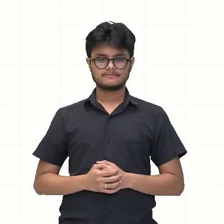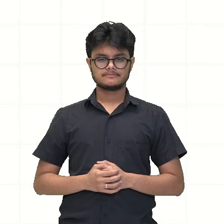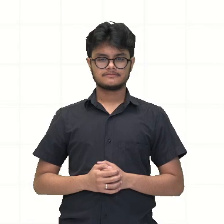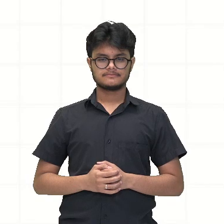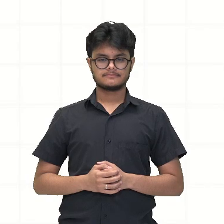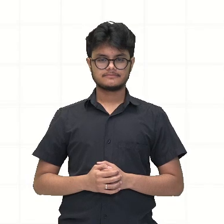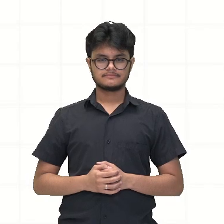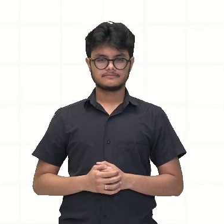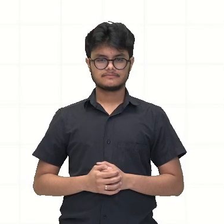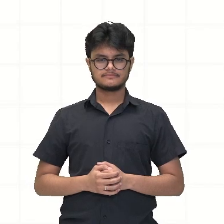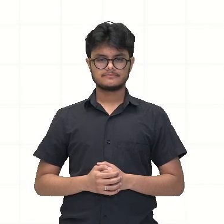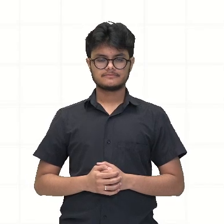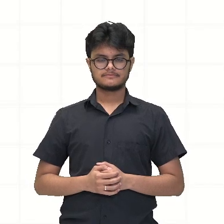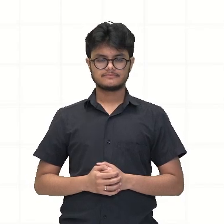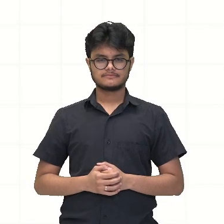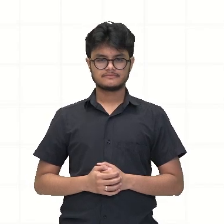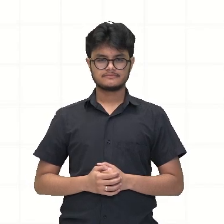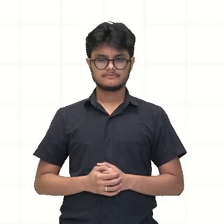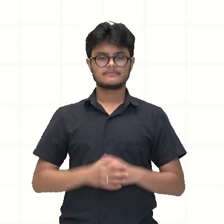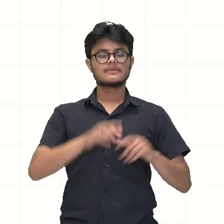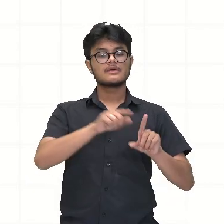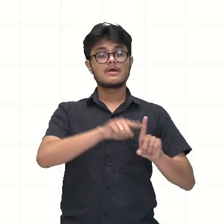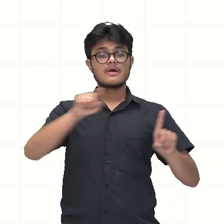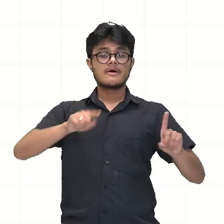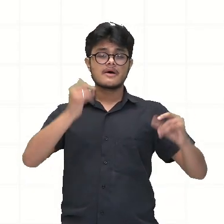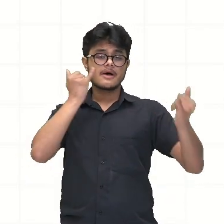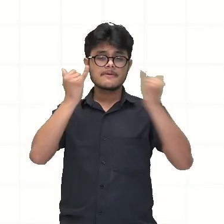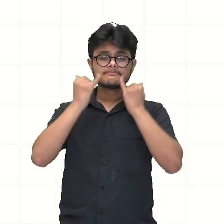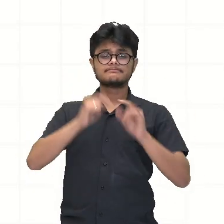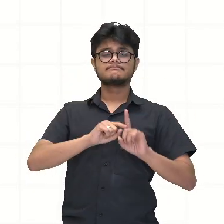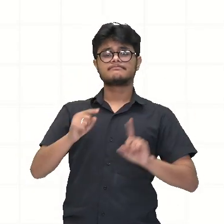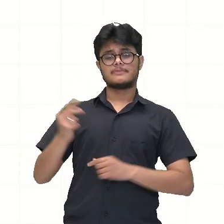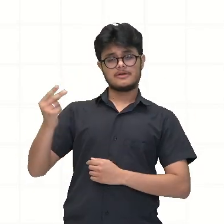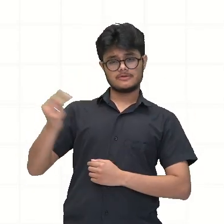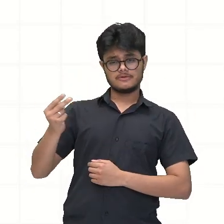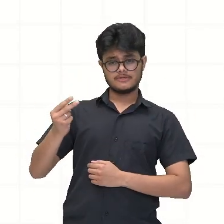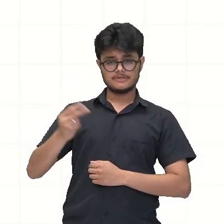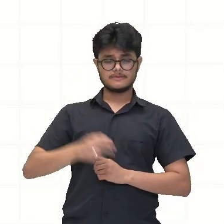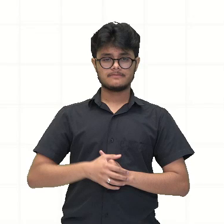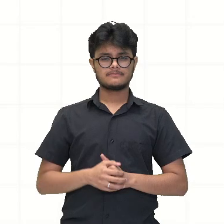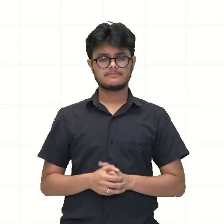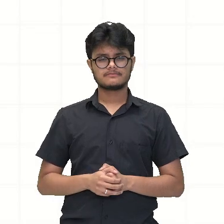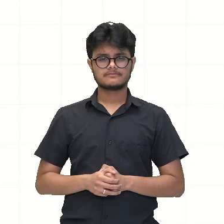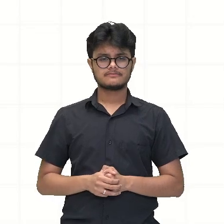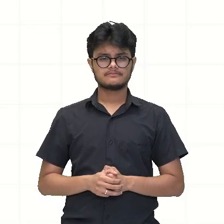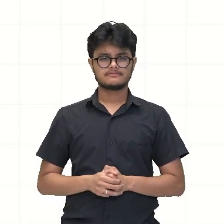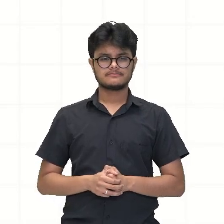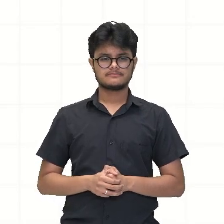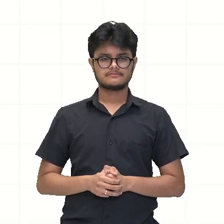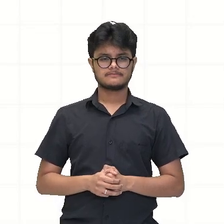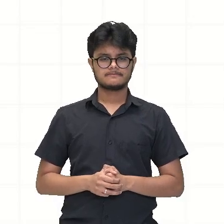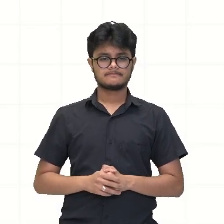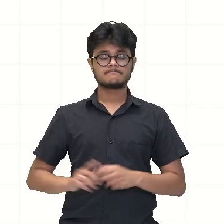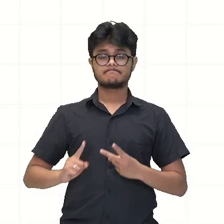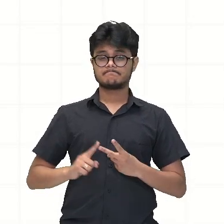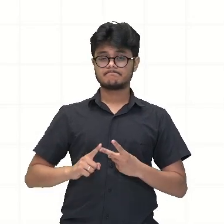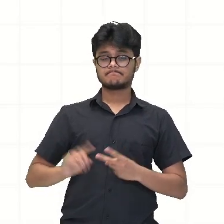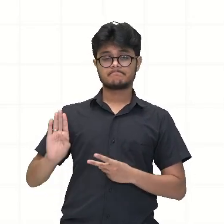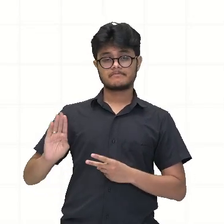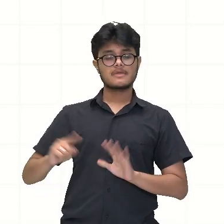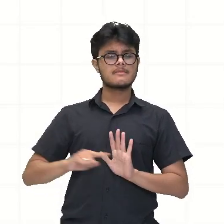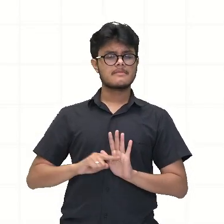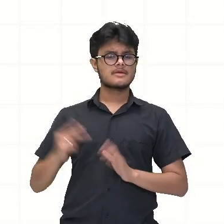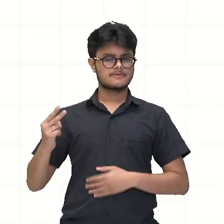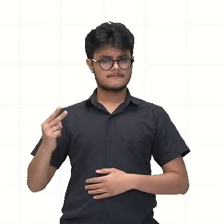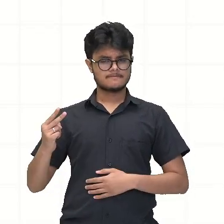desse gráfico, pode-se afirmar que a raiz da função é 2. O valor do coeficiente b é menos 3, pois